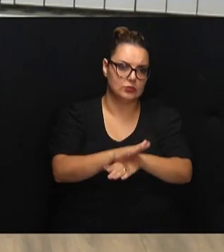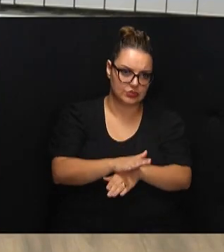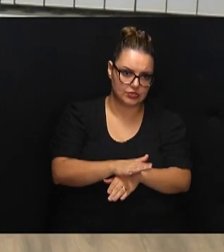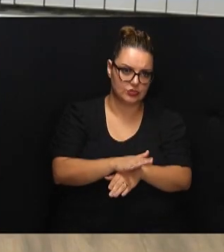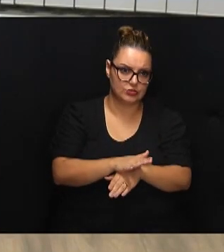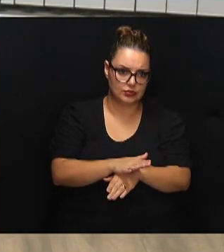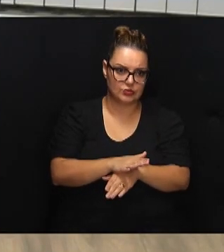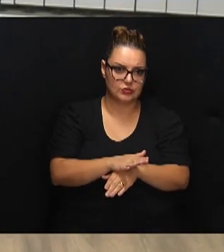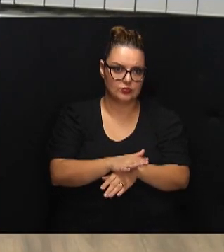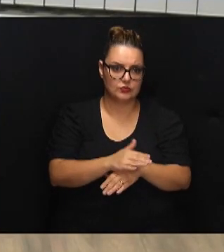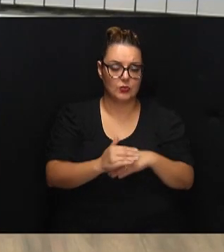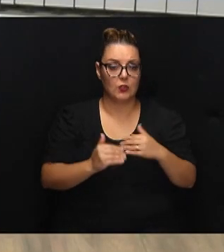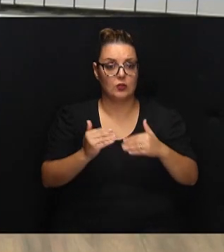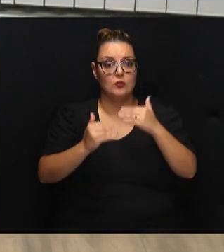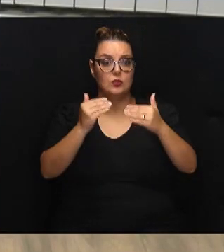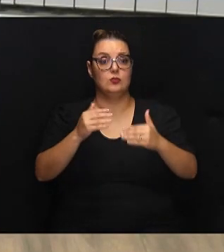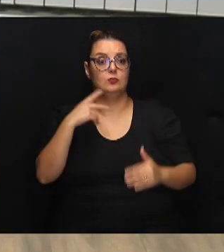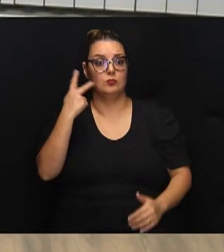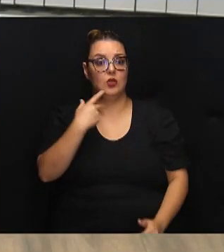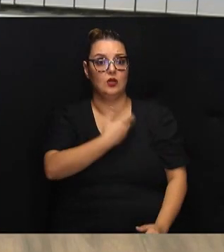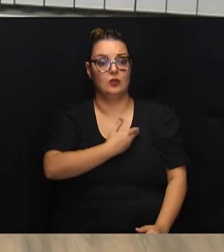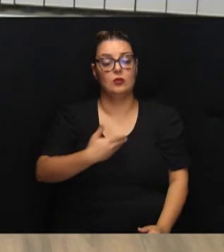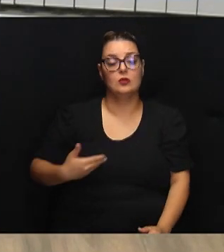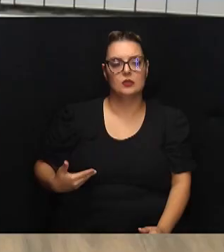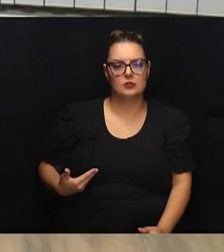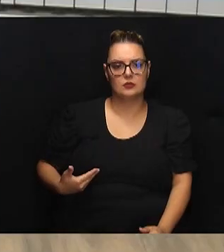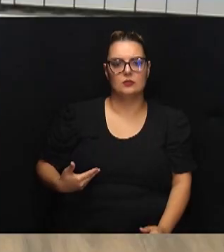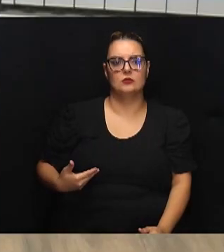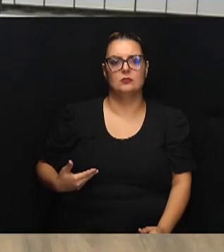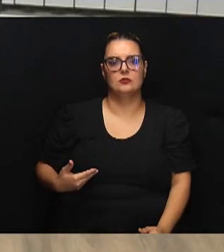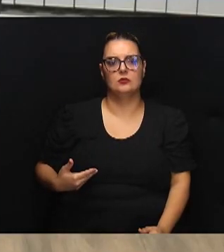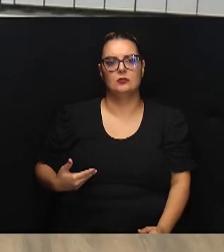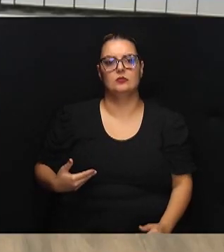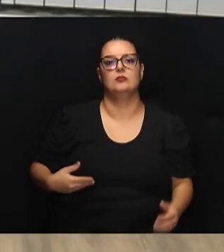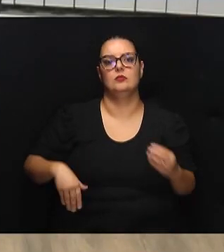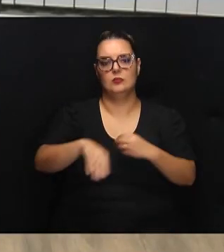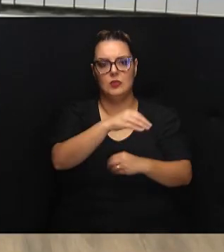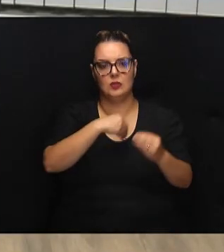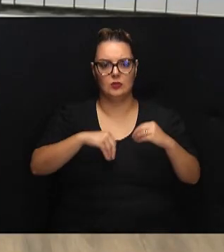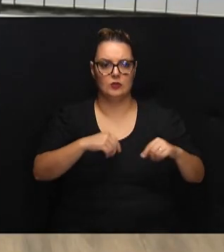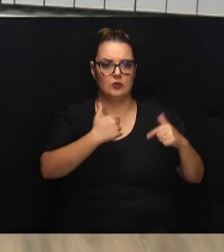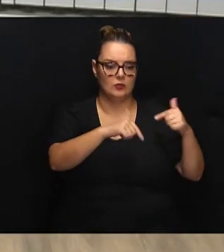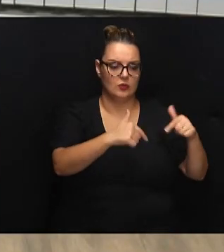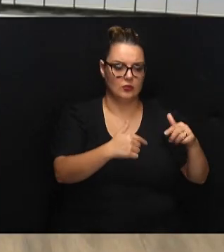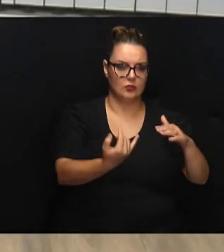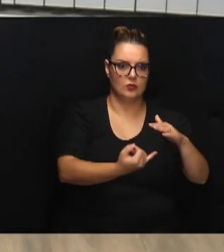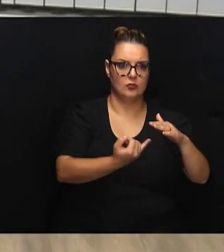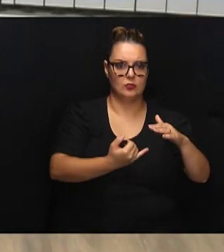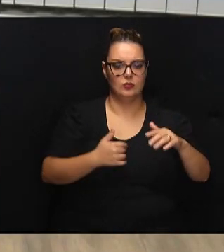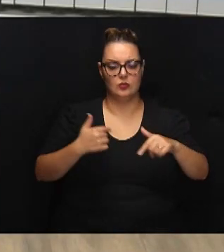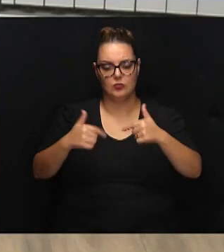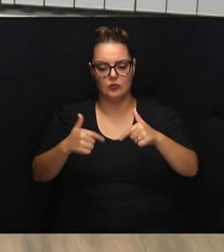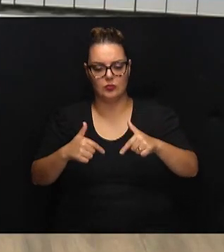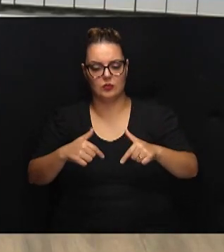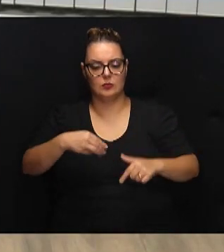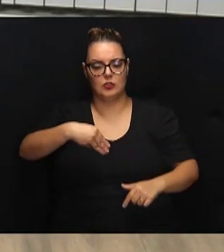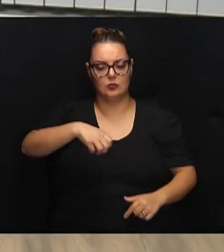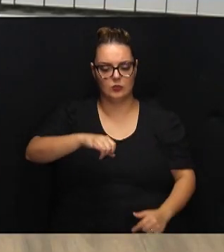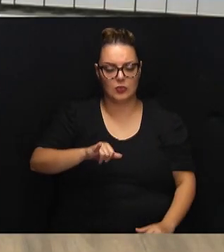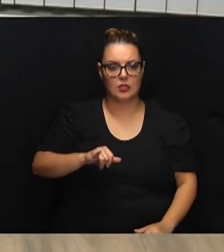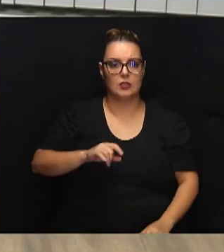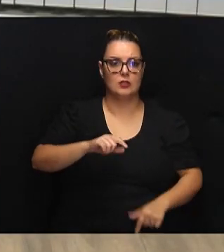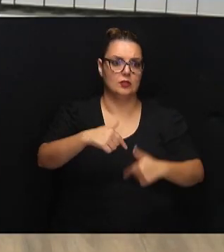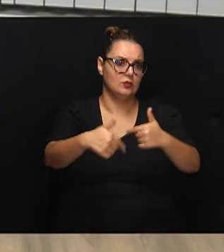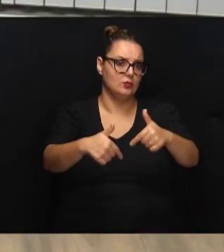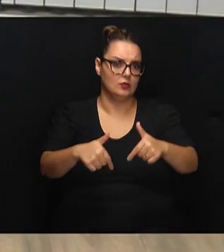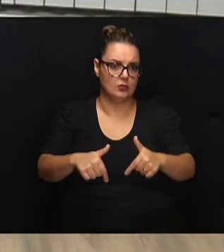na formação de políticas públicas. Então, vamos lá, vamos misturar tudo. O trabalhador informal, o MEI e o